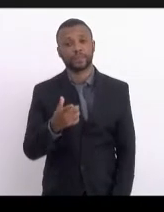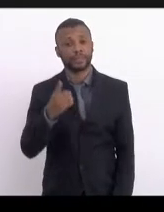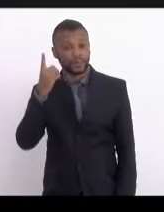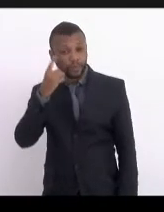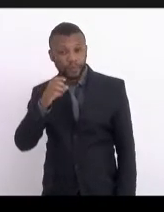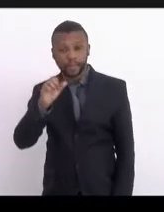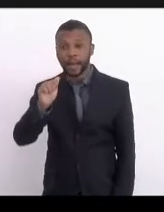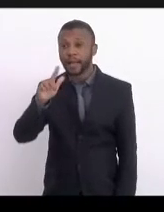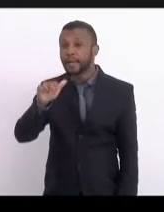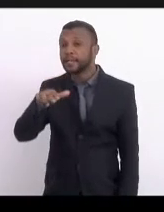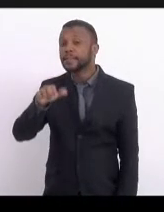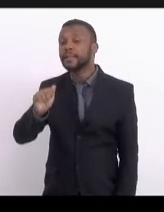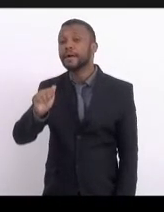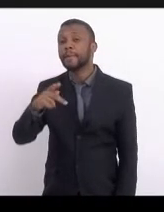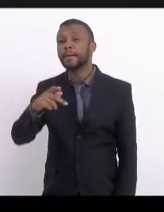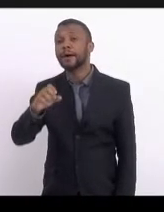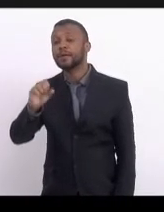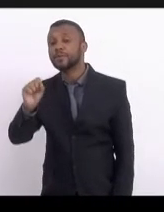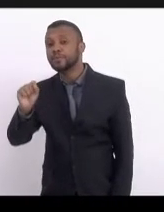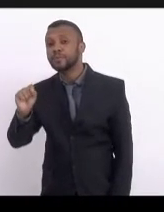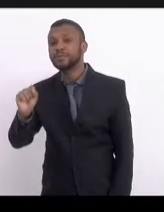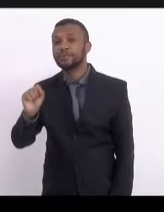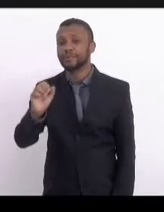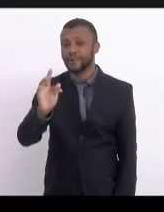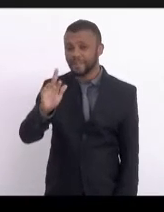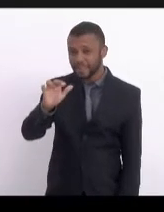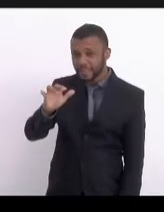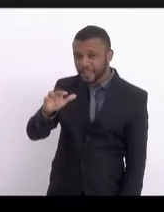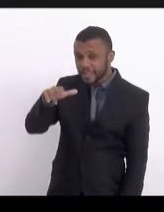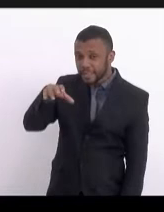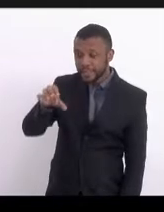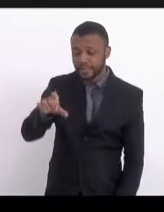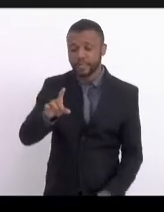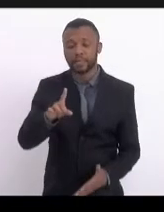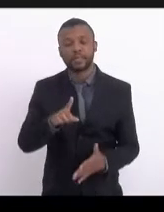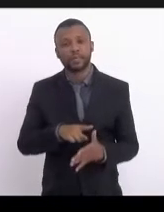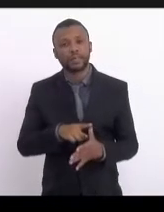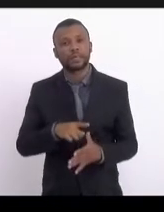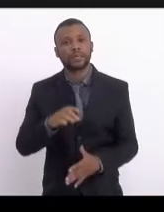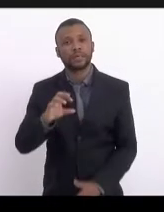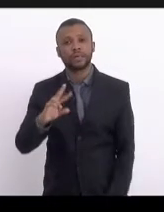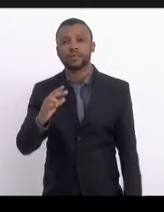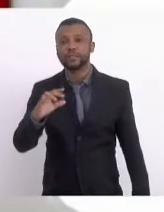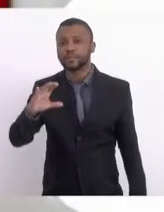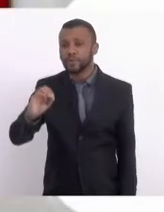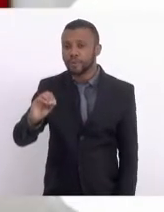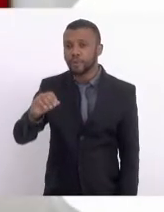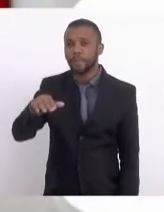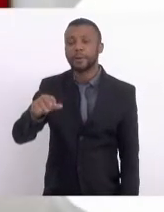Mota. Deputado Chico Machado. A presidência